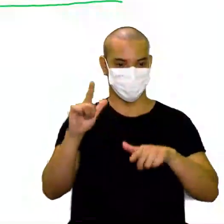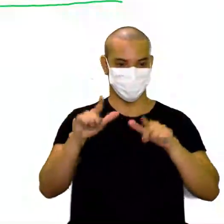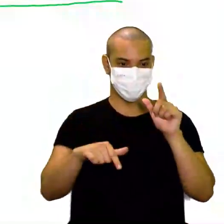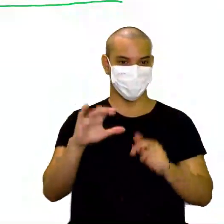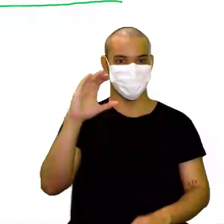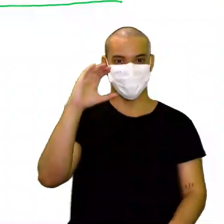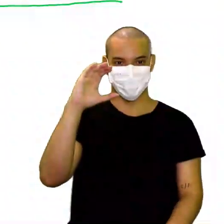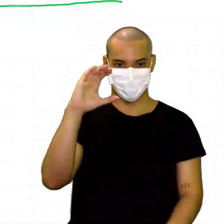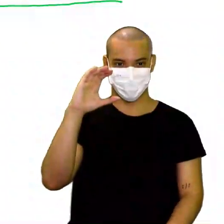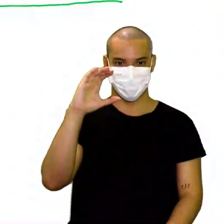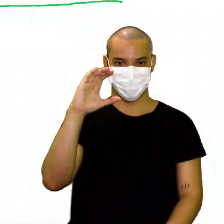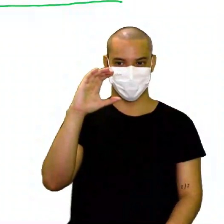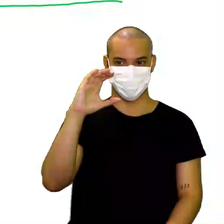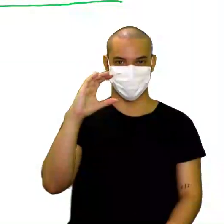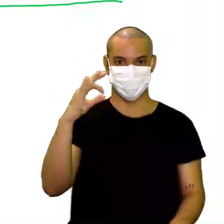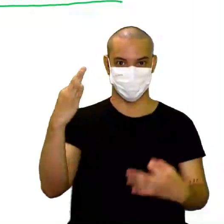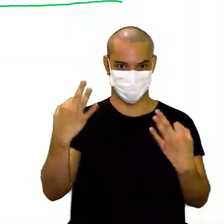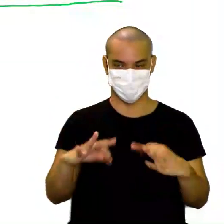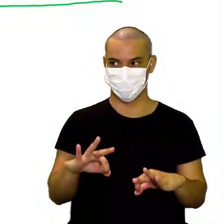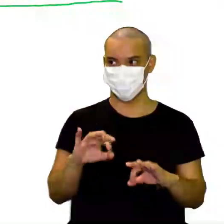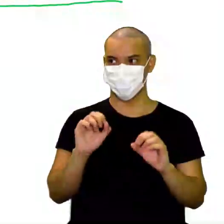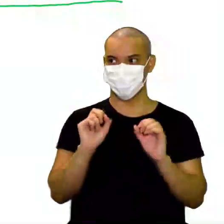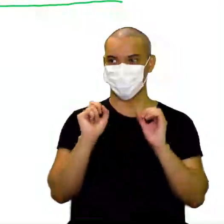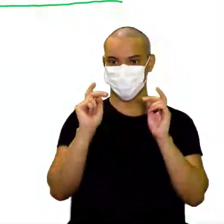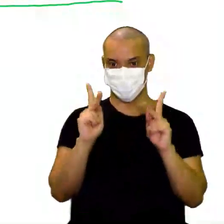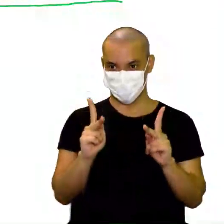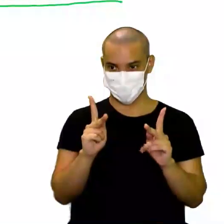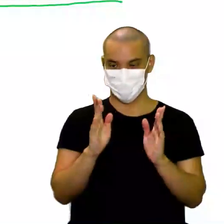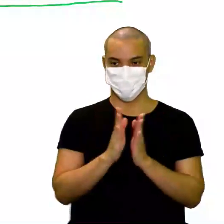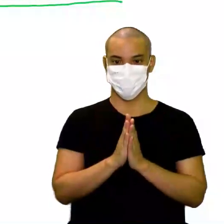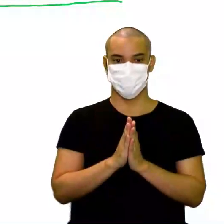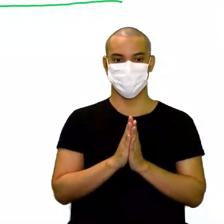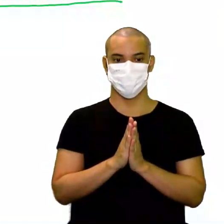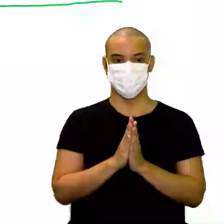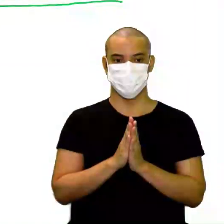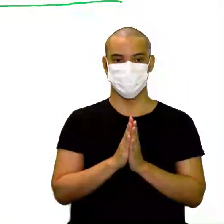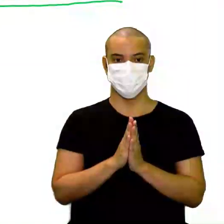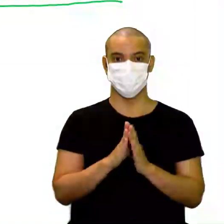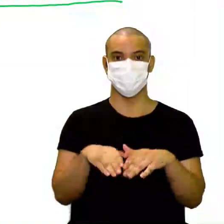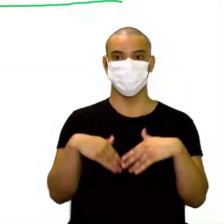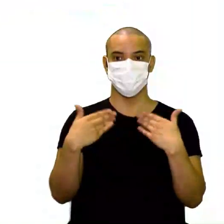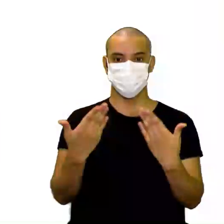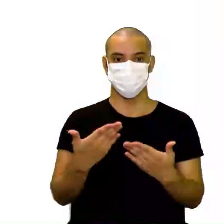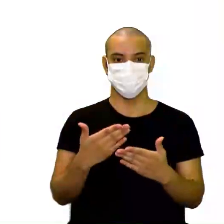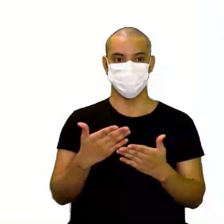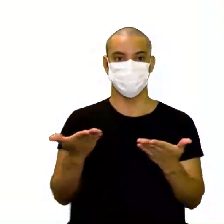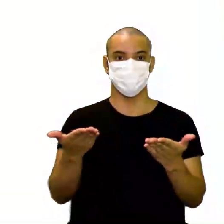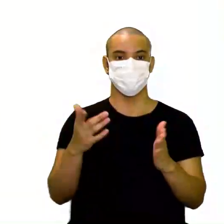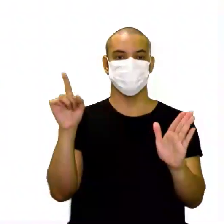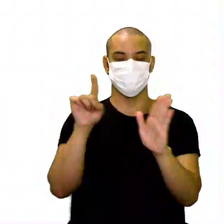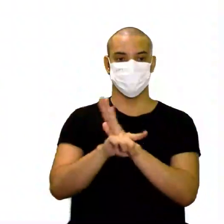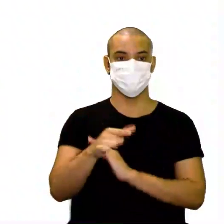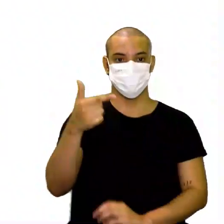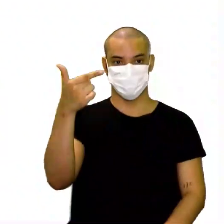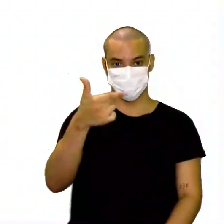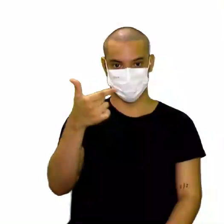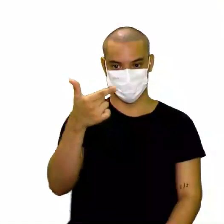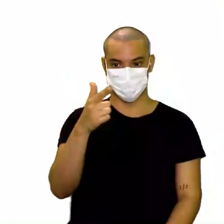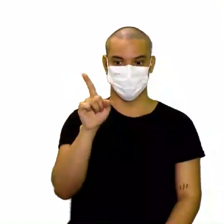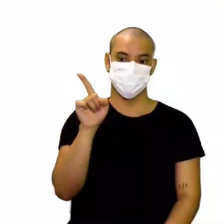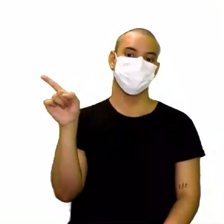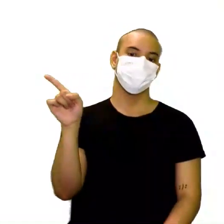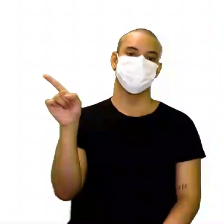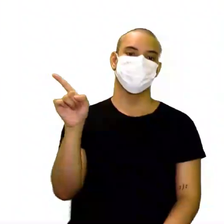Pronto, letra C de certo, ok? Galerinha, vamos aí para a questão 2. Na questão